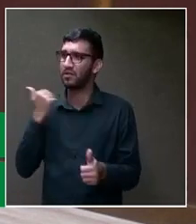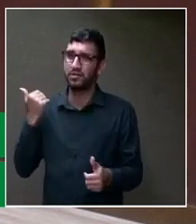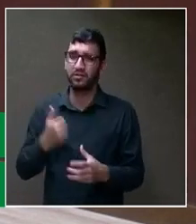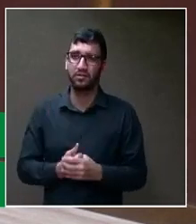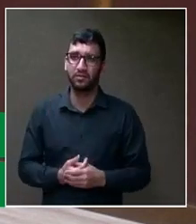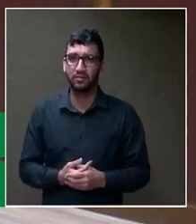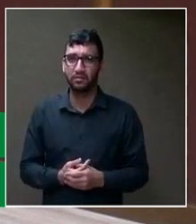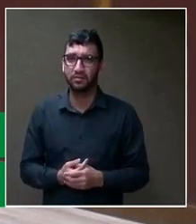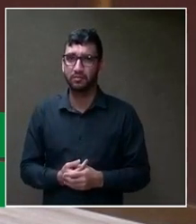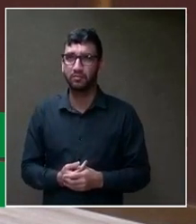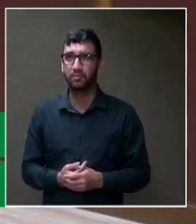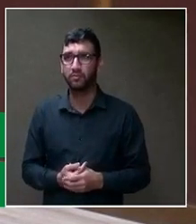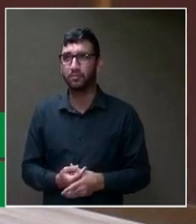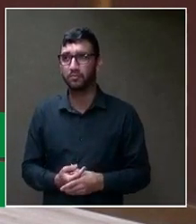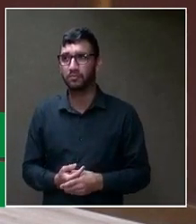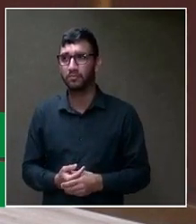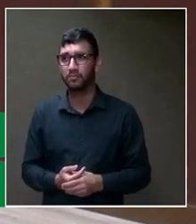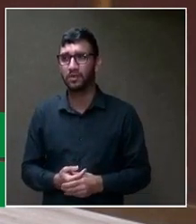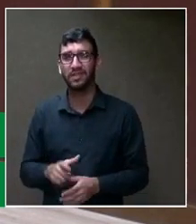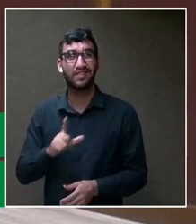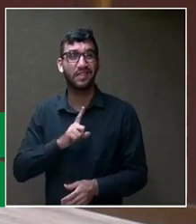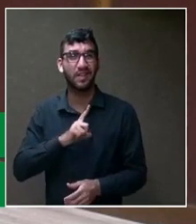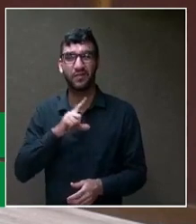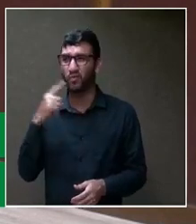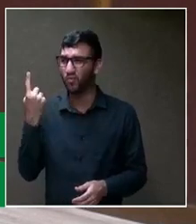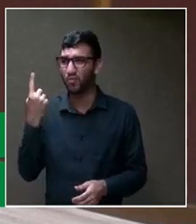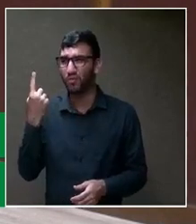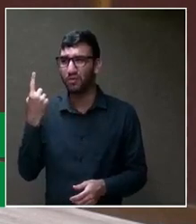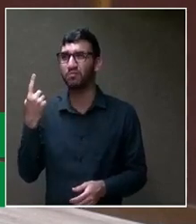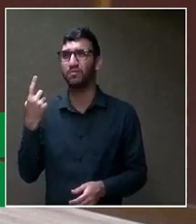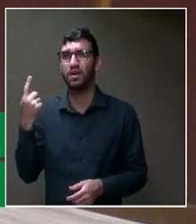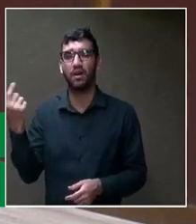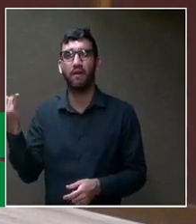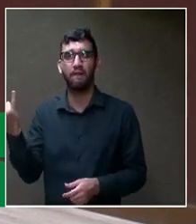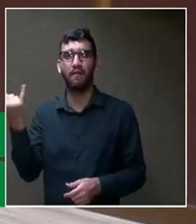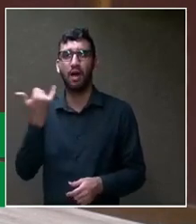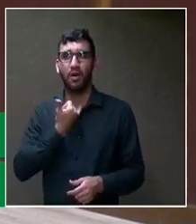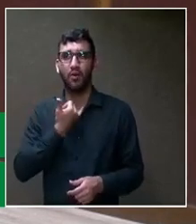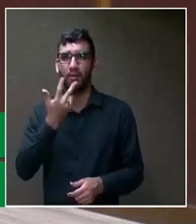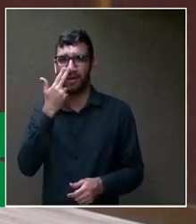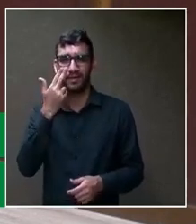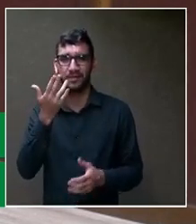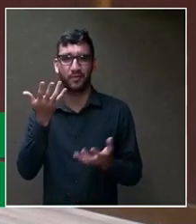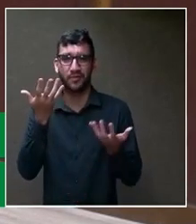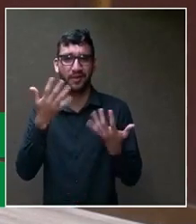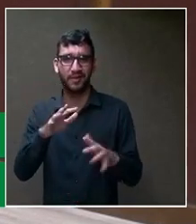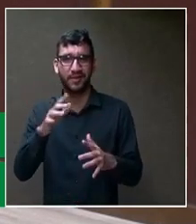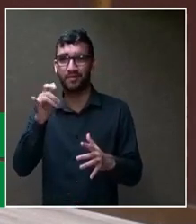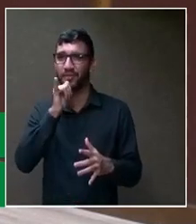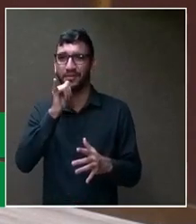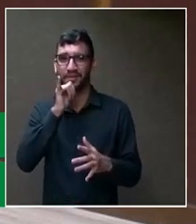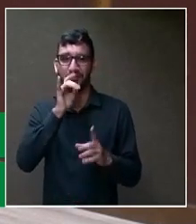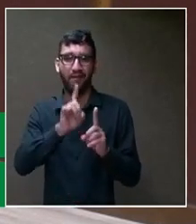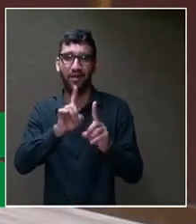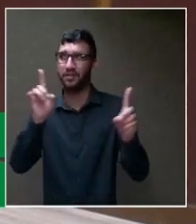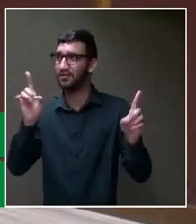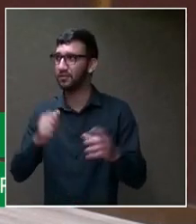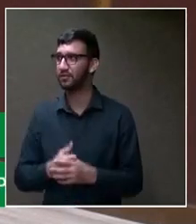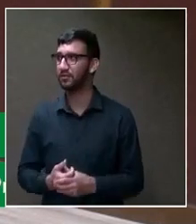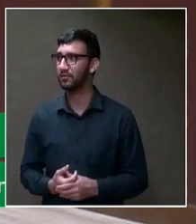senhora? É, uma vez ela falou isso, que ele não suportava a ideia de não ter ela na vida